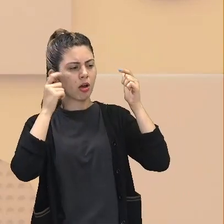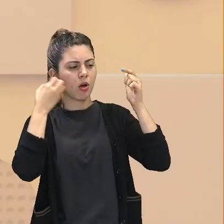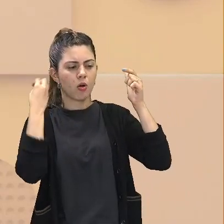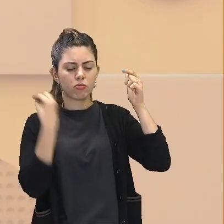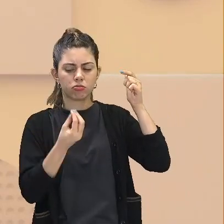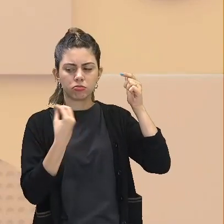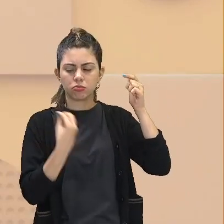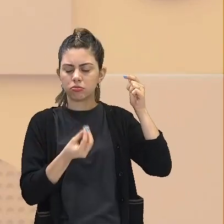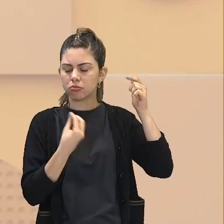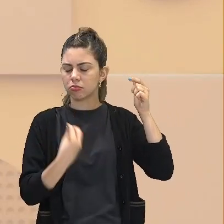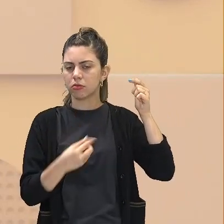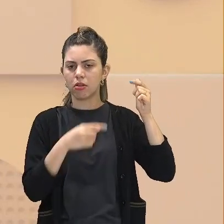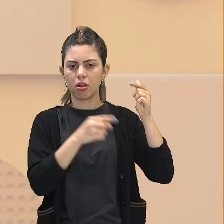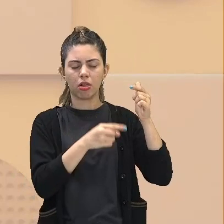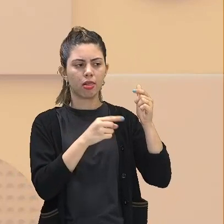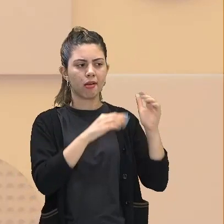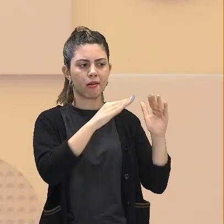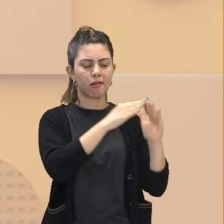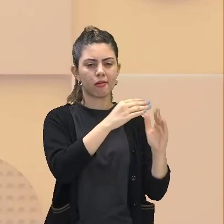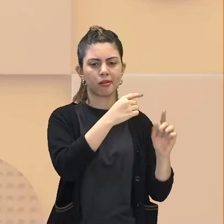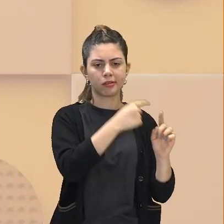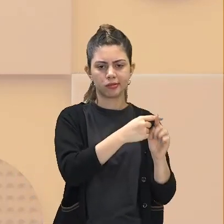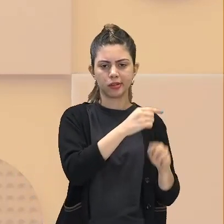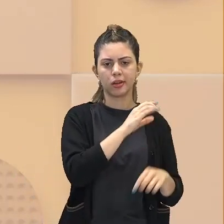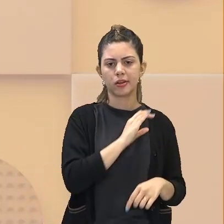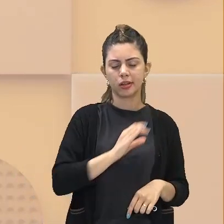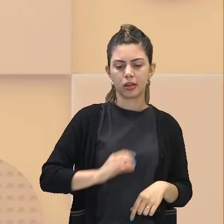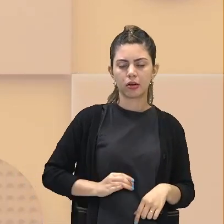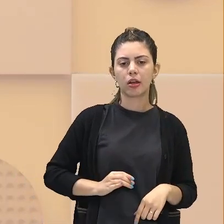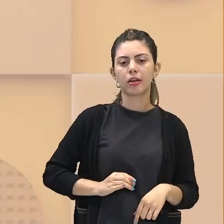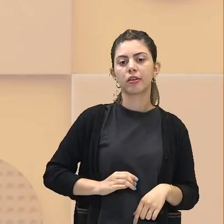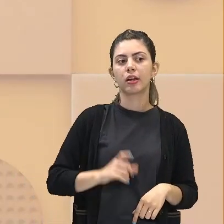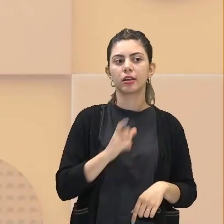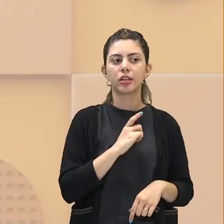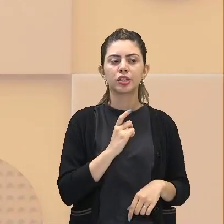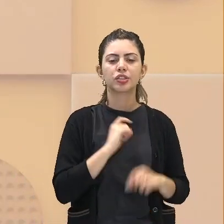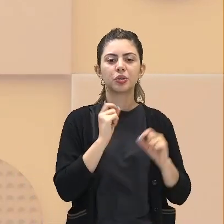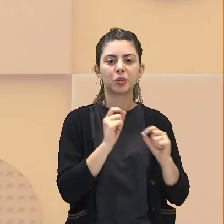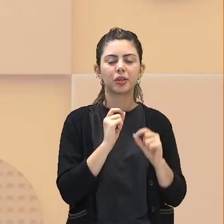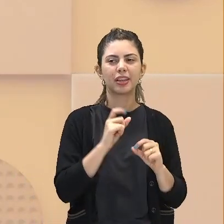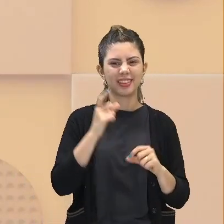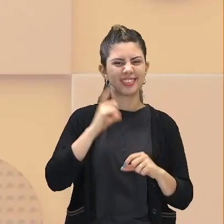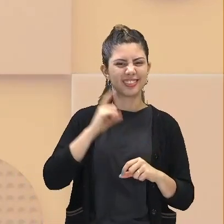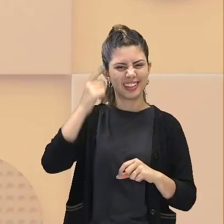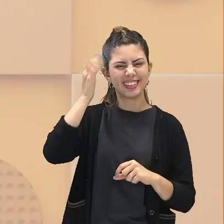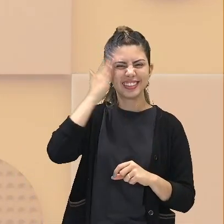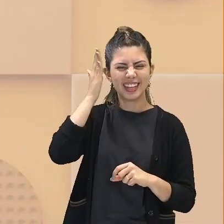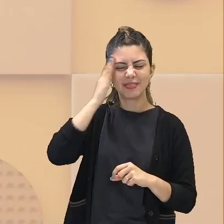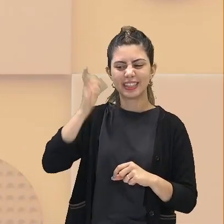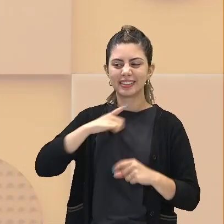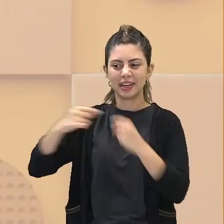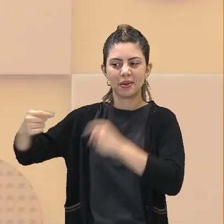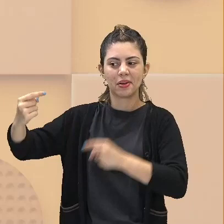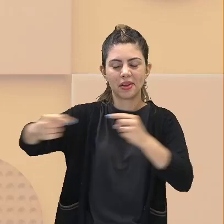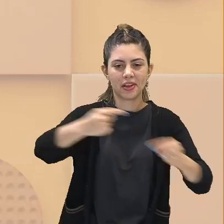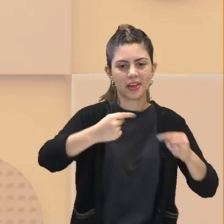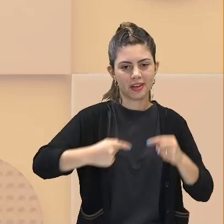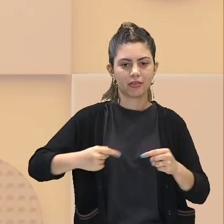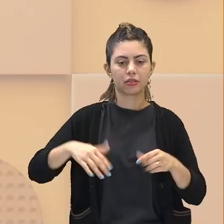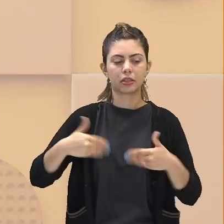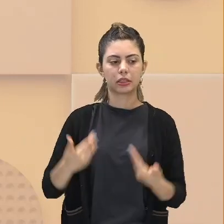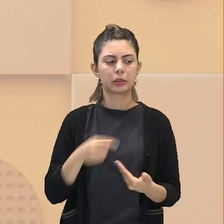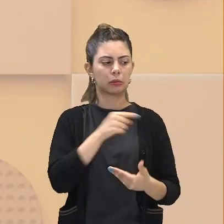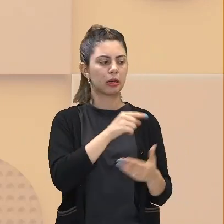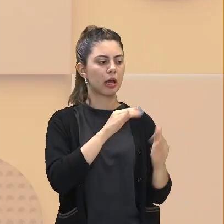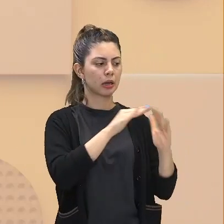com Ana Bolena. Só que o casamento é uma instituição indissolúvel para a Igreja Católica e o